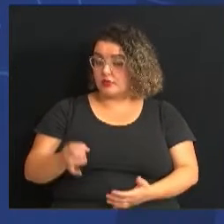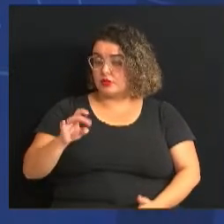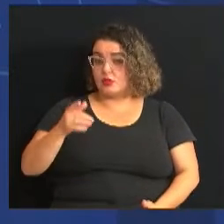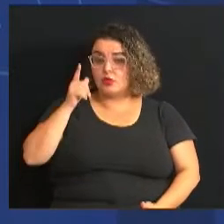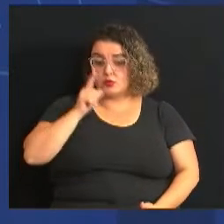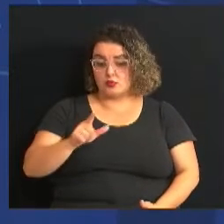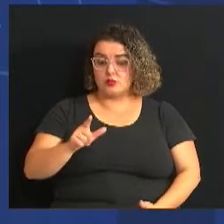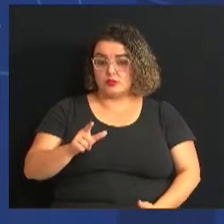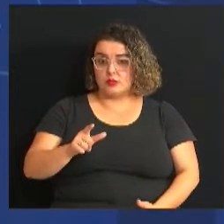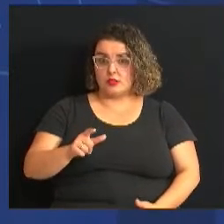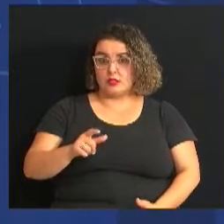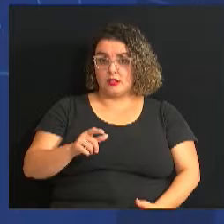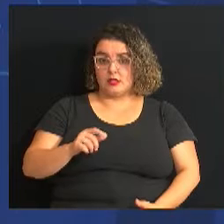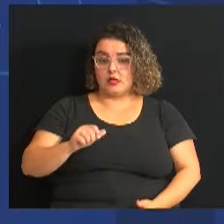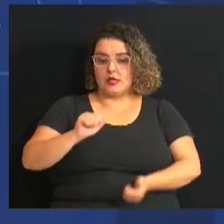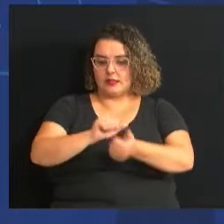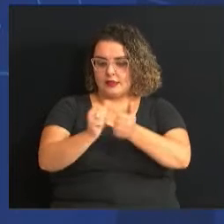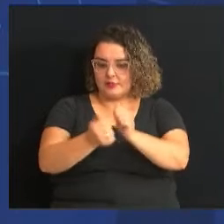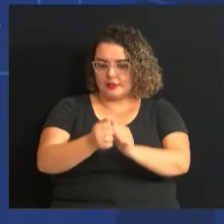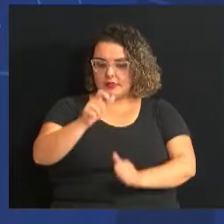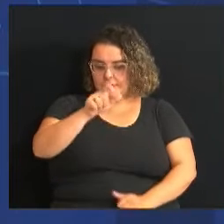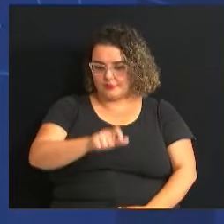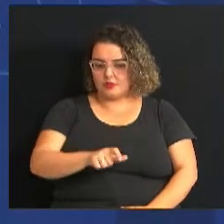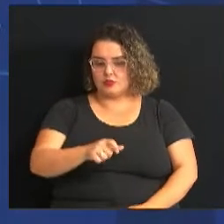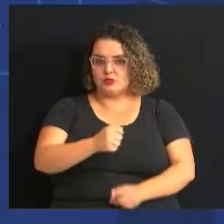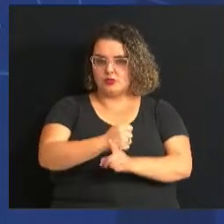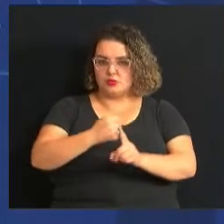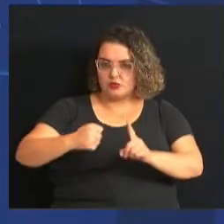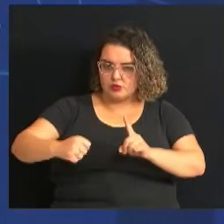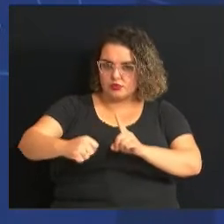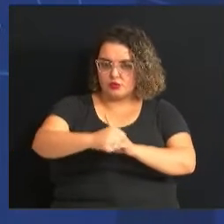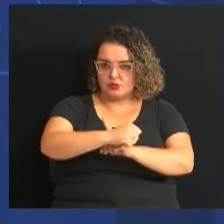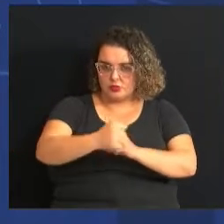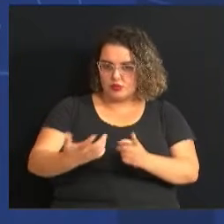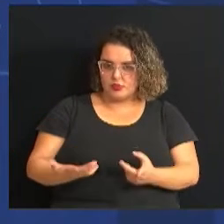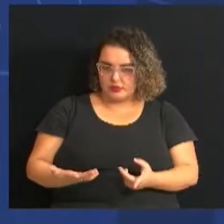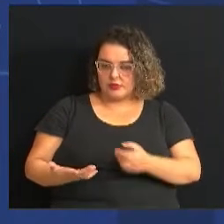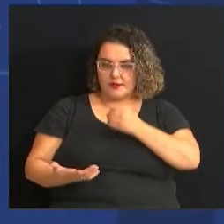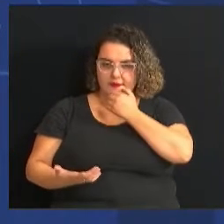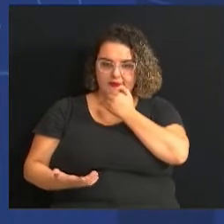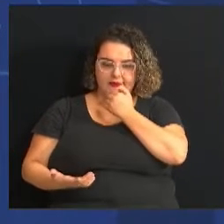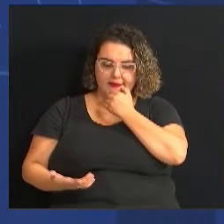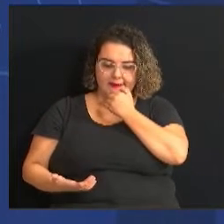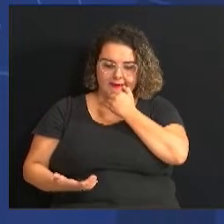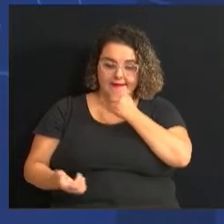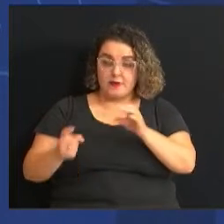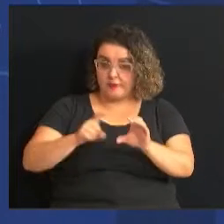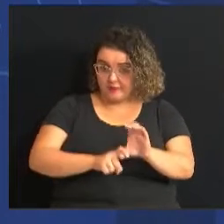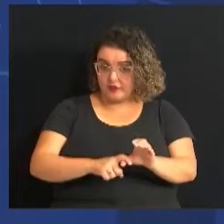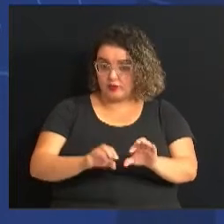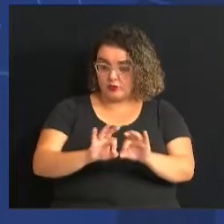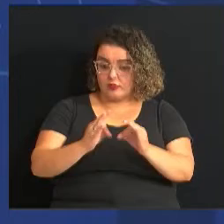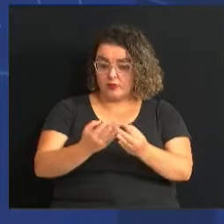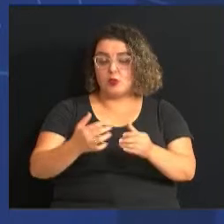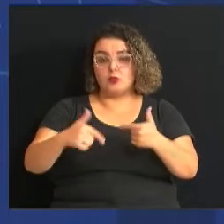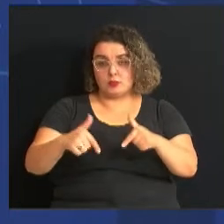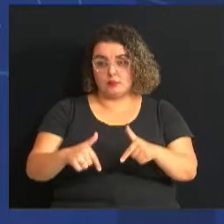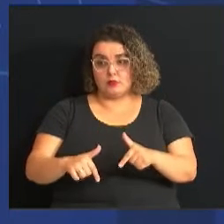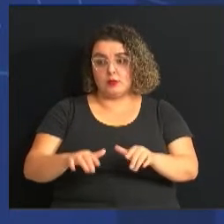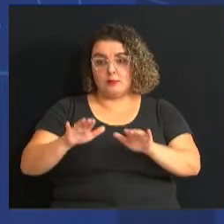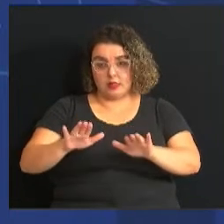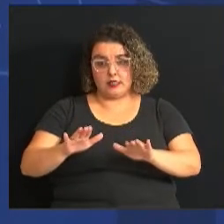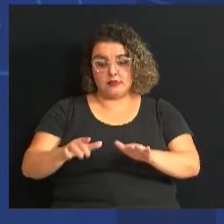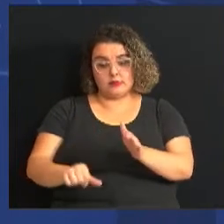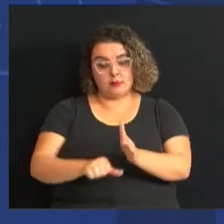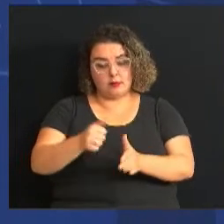uma pessoa à sociedade, reforçar o seu vínculo com a família com trabalho. Mas primeiro trata e